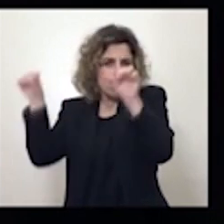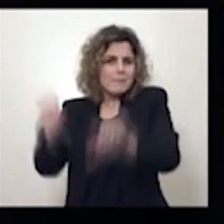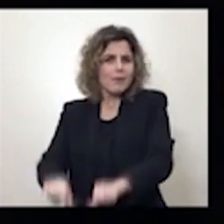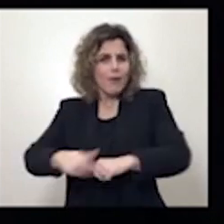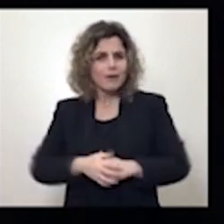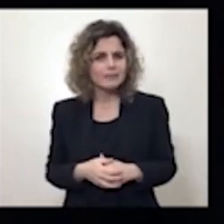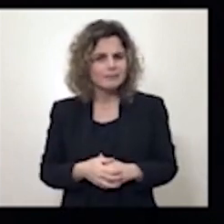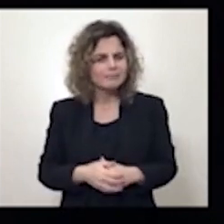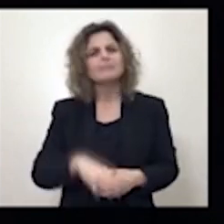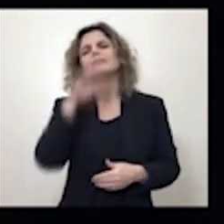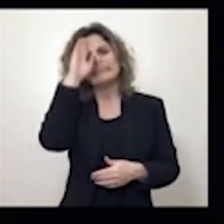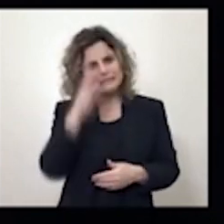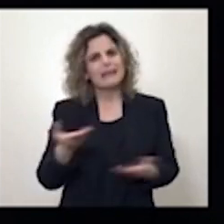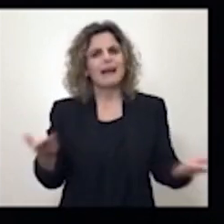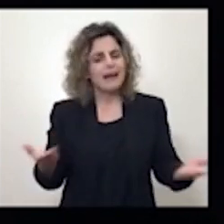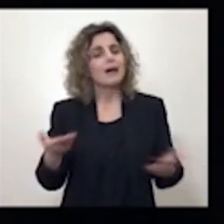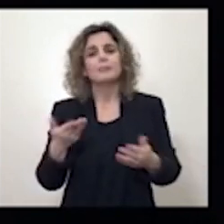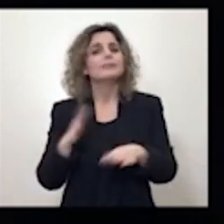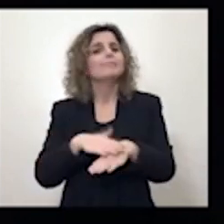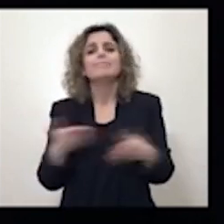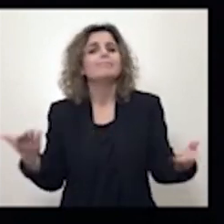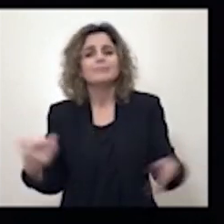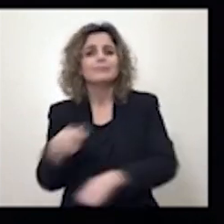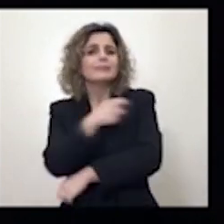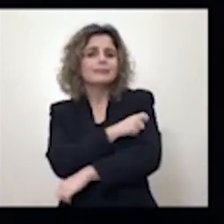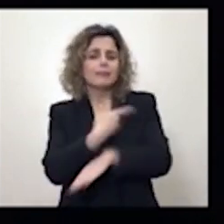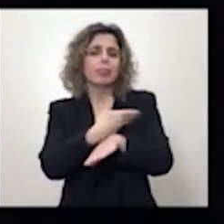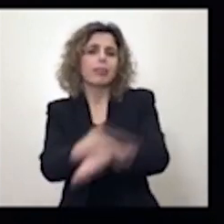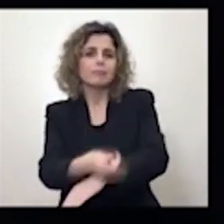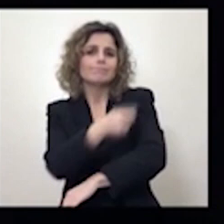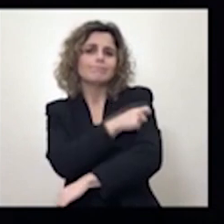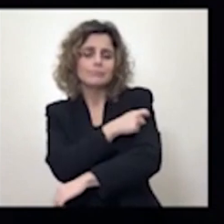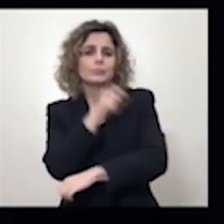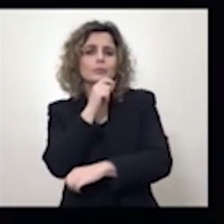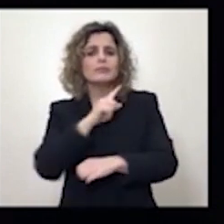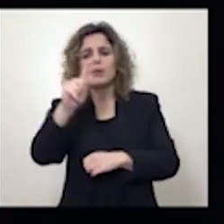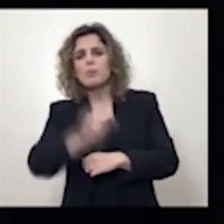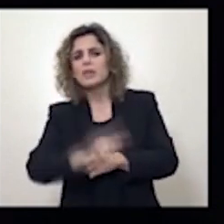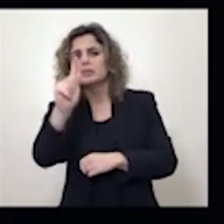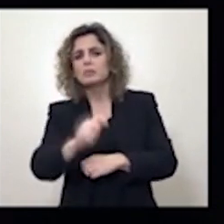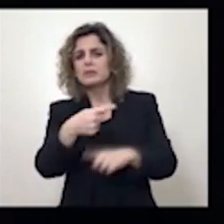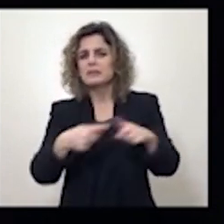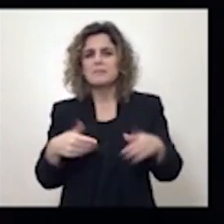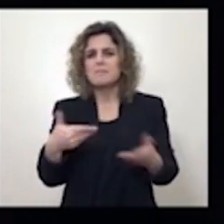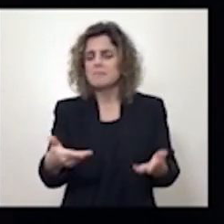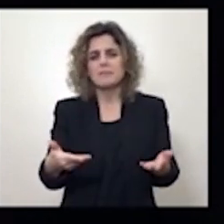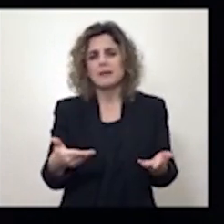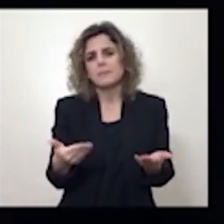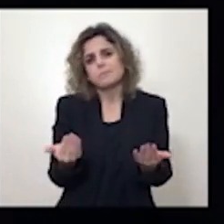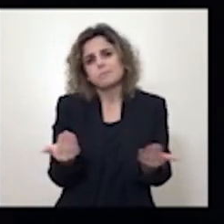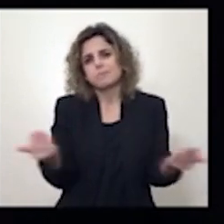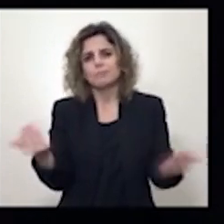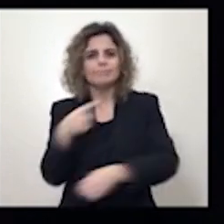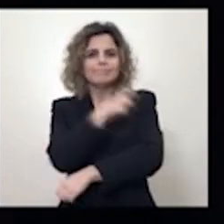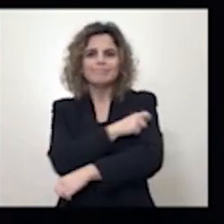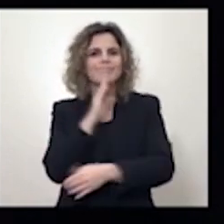Sabemos que por atraso na entrega de vacinas, não haverá provavelmente no próximo mês, mês e meio, vacinação que garanta